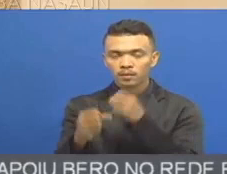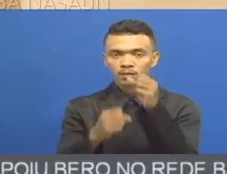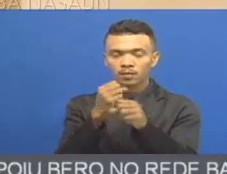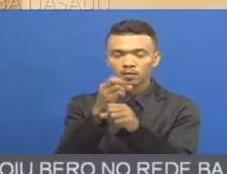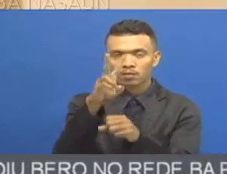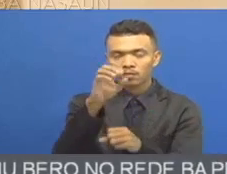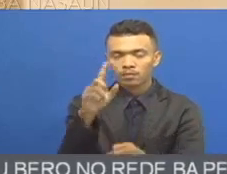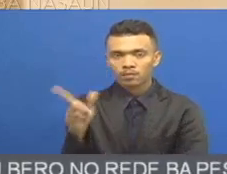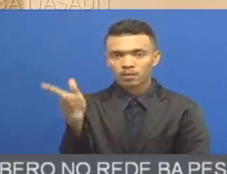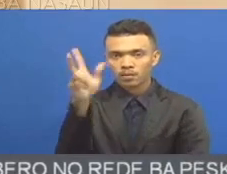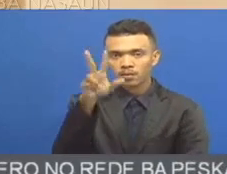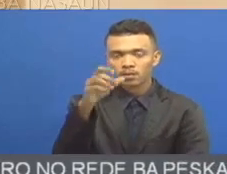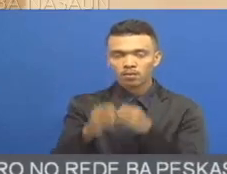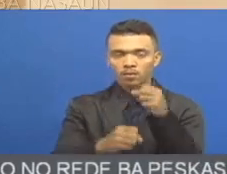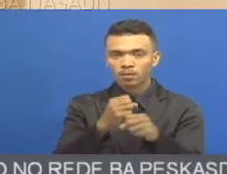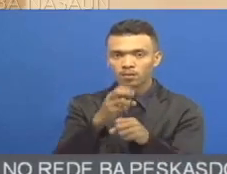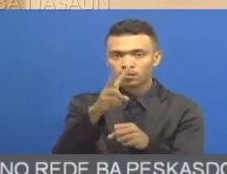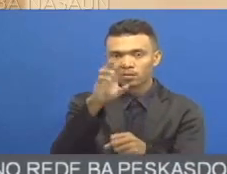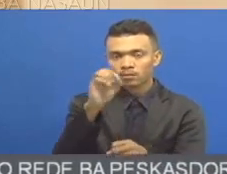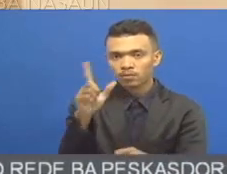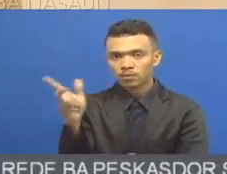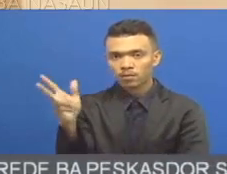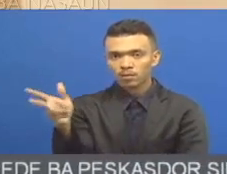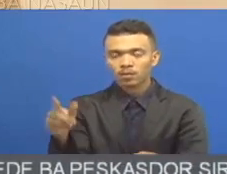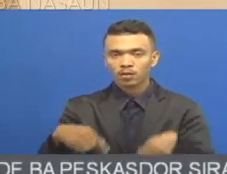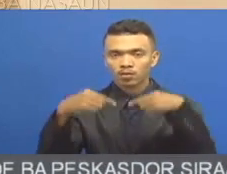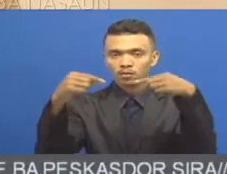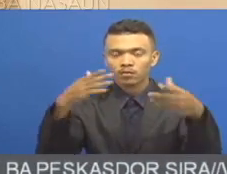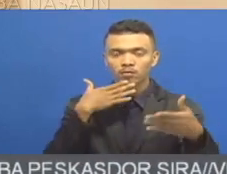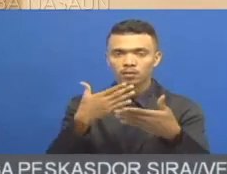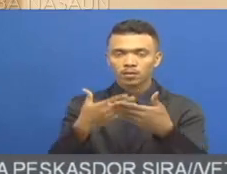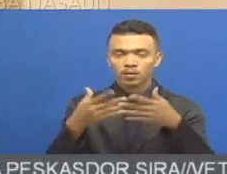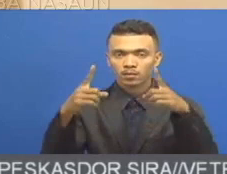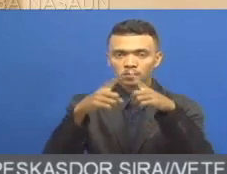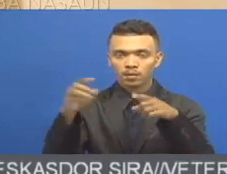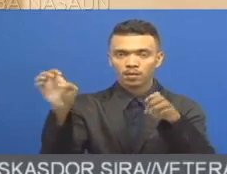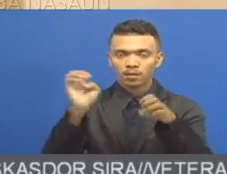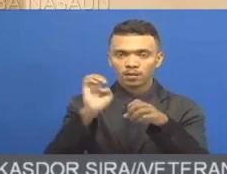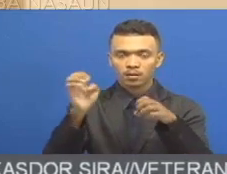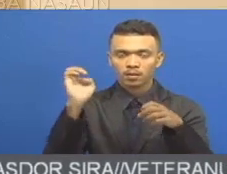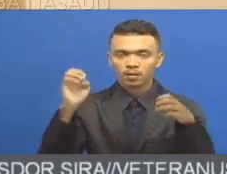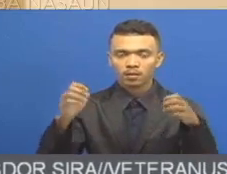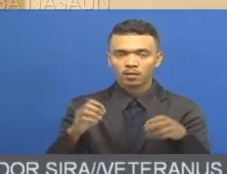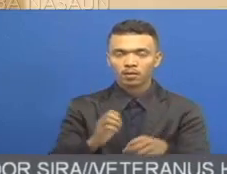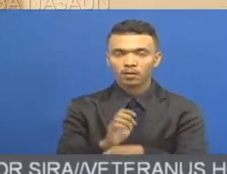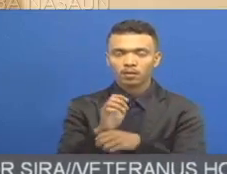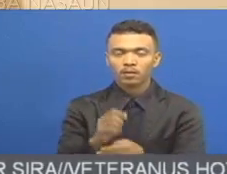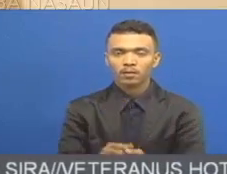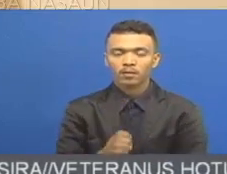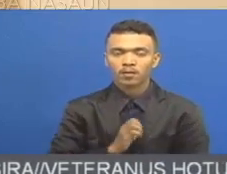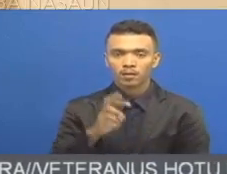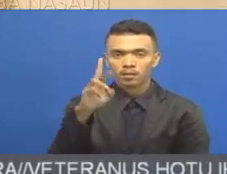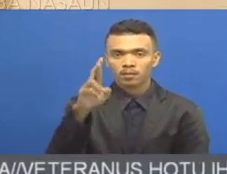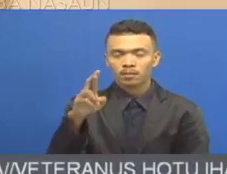2023 até 2030. Tinha no alto tam para tu pôr sucesso bem a Ermeira. Também temos que a nessa membro